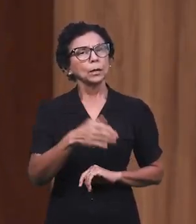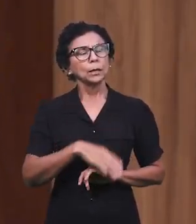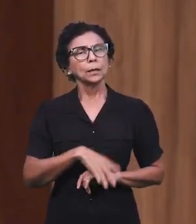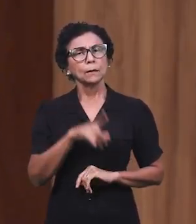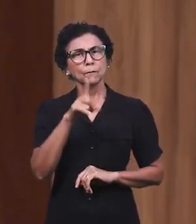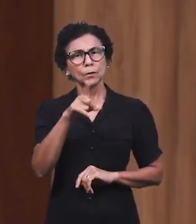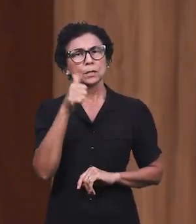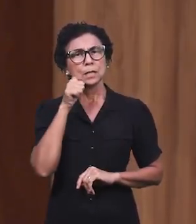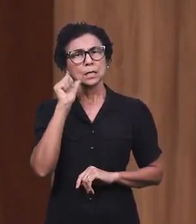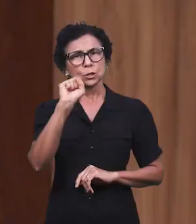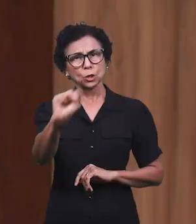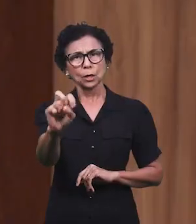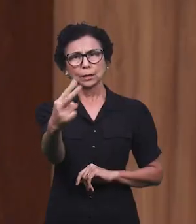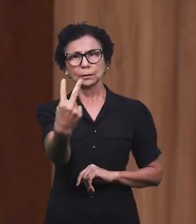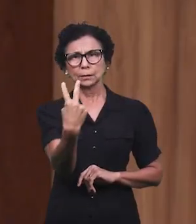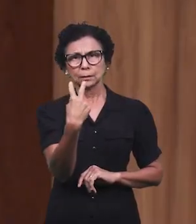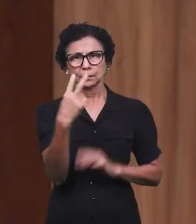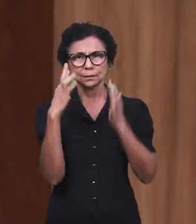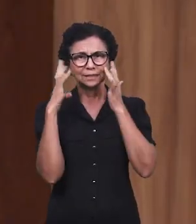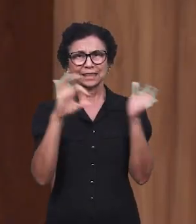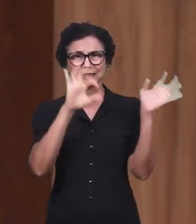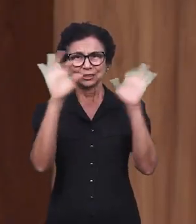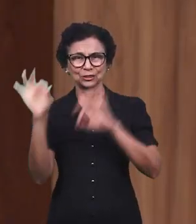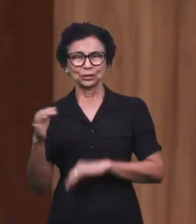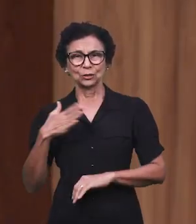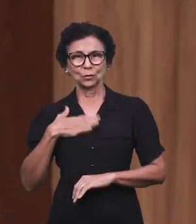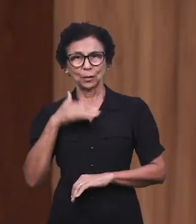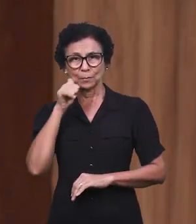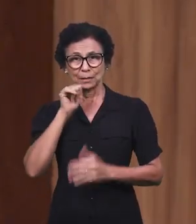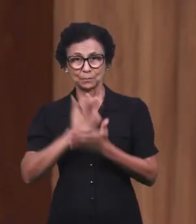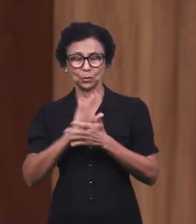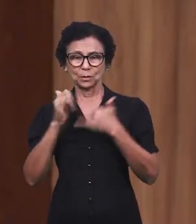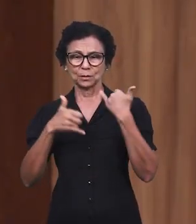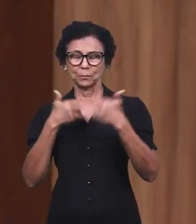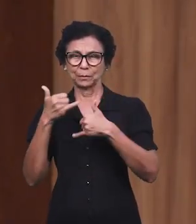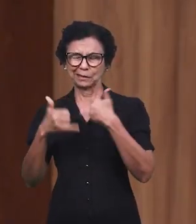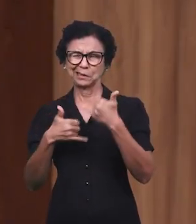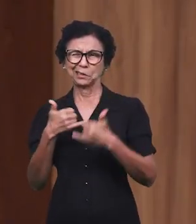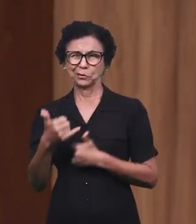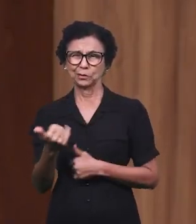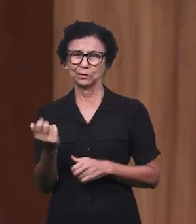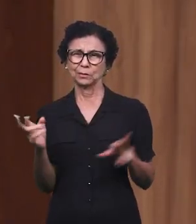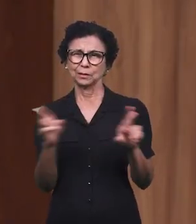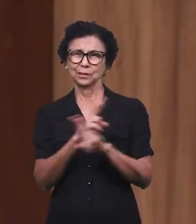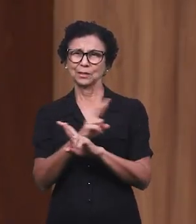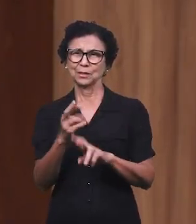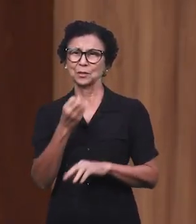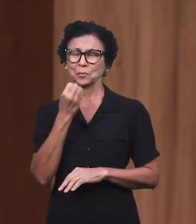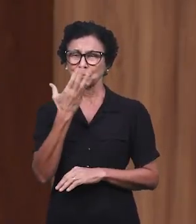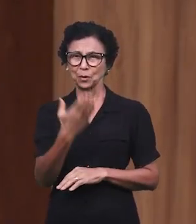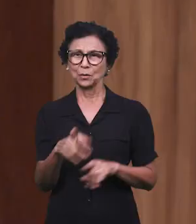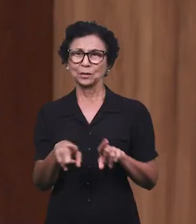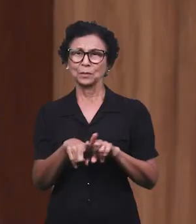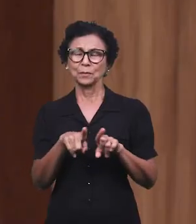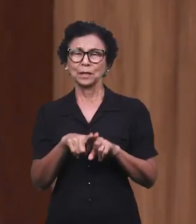nos ouvindo, eu brinco muito com minha esposa, né, e a gente tem um bom convívio com minha nora,